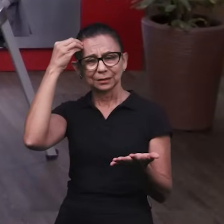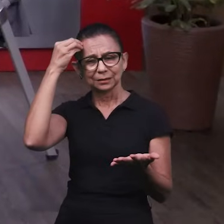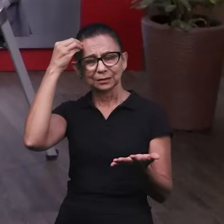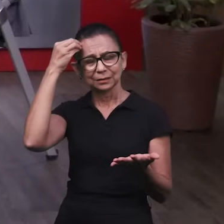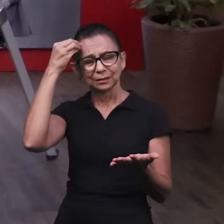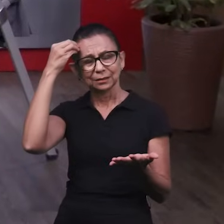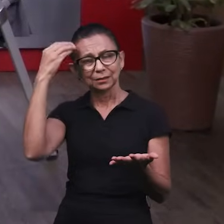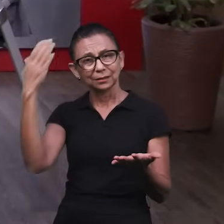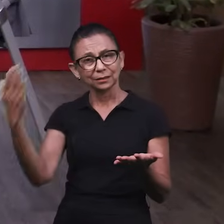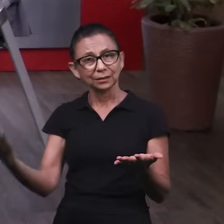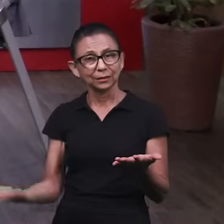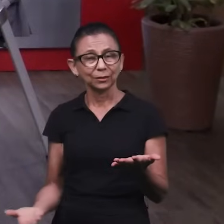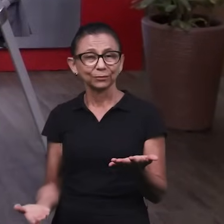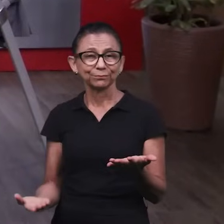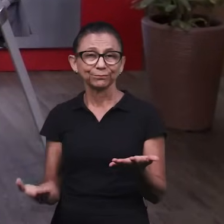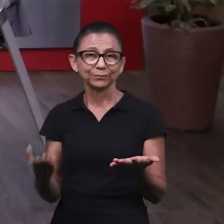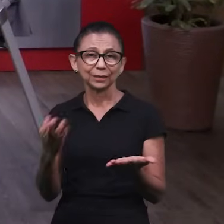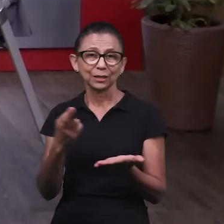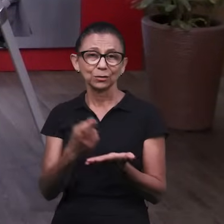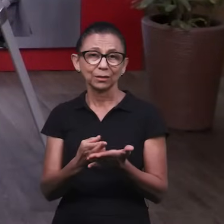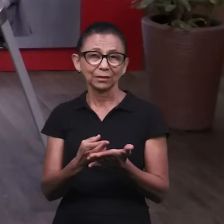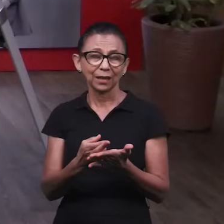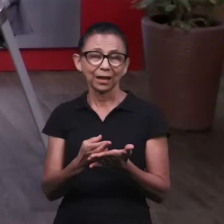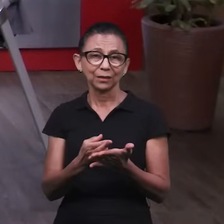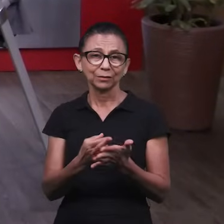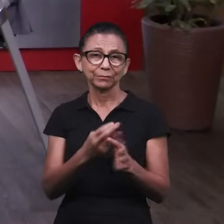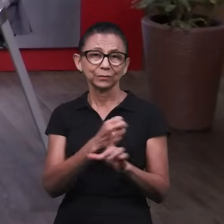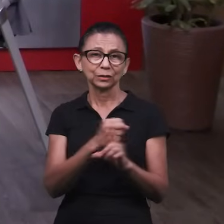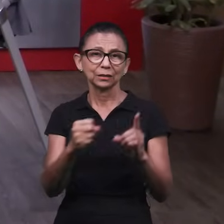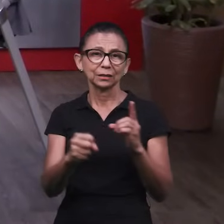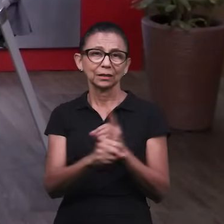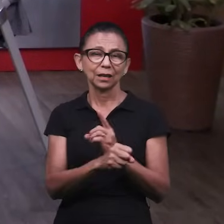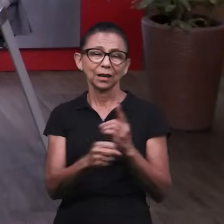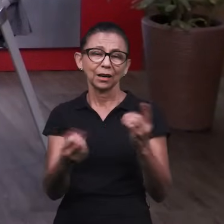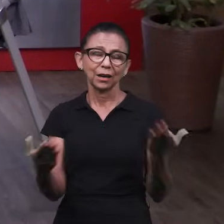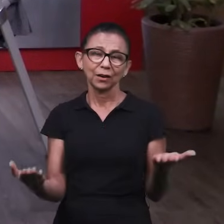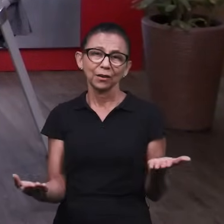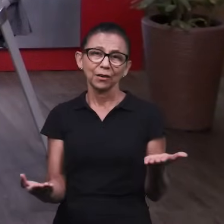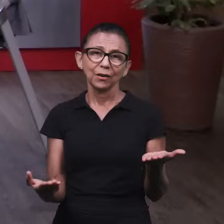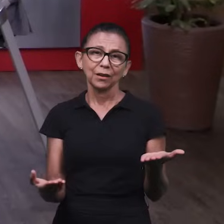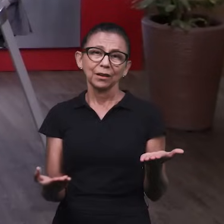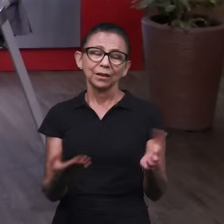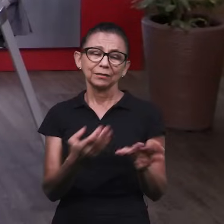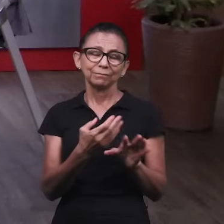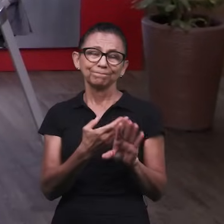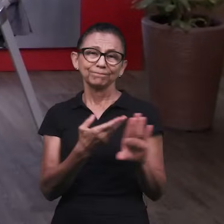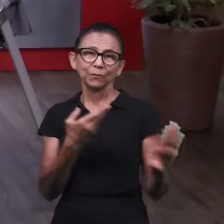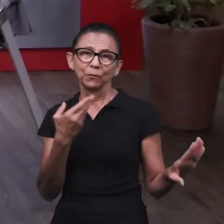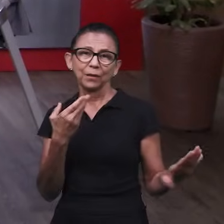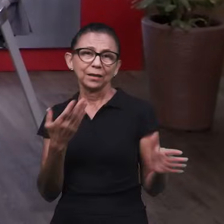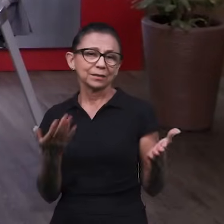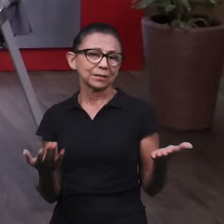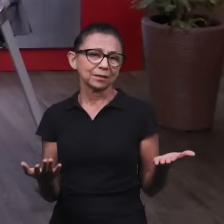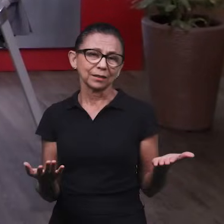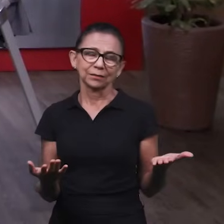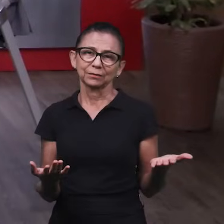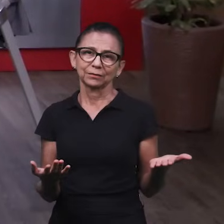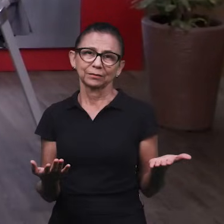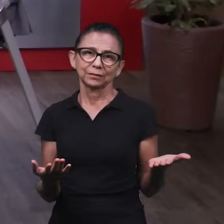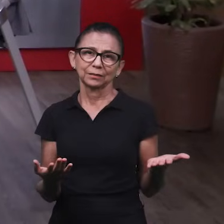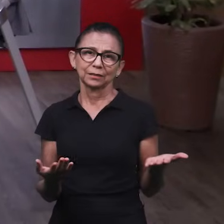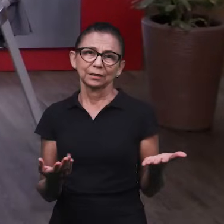do contato social e talvez perca credibilidade mesmo. Ele mesmo se acredita tanto e começa a